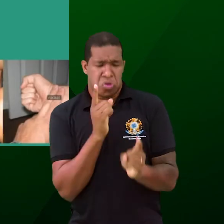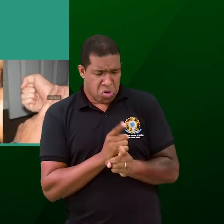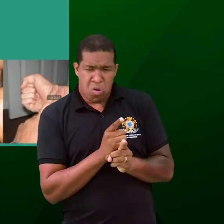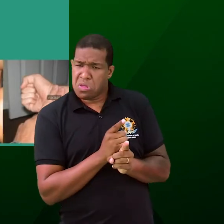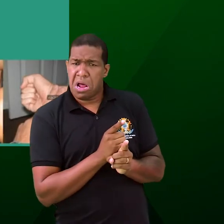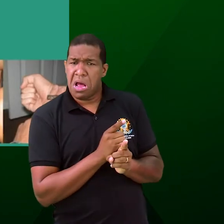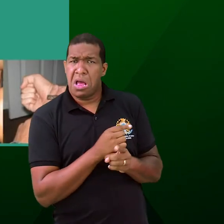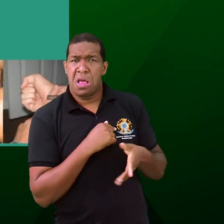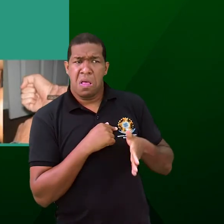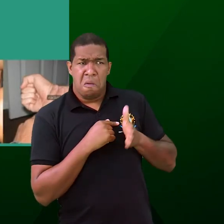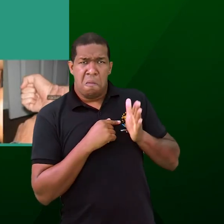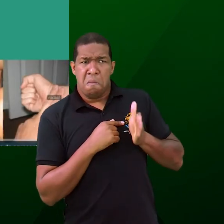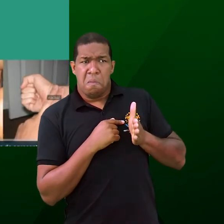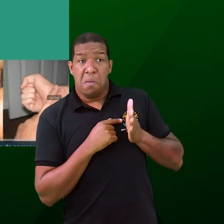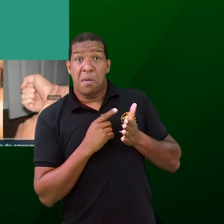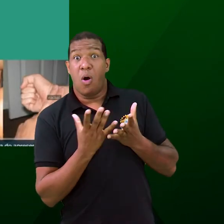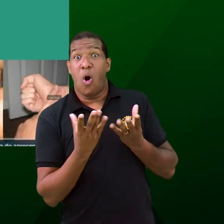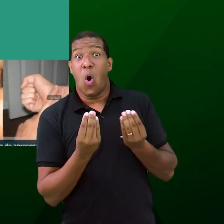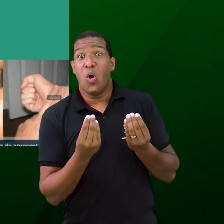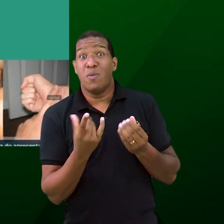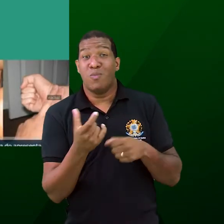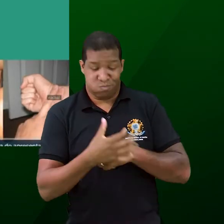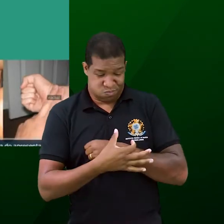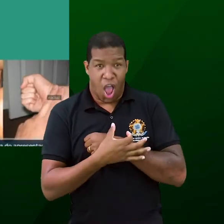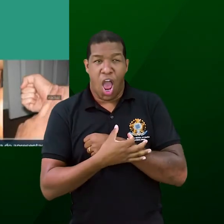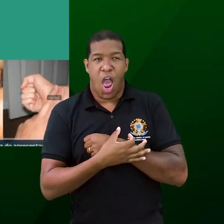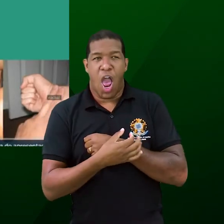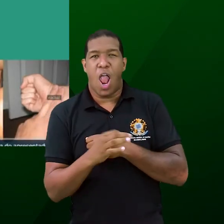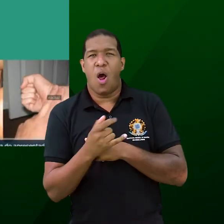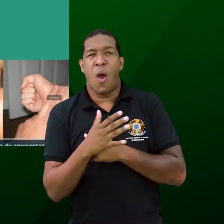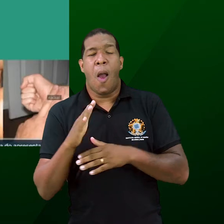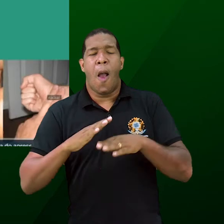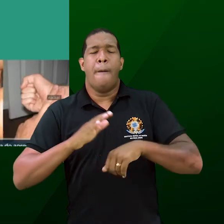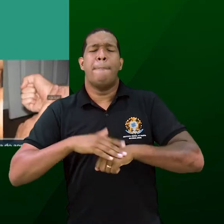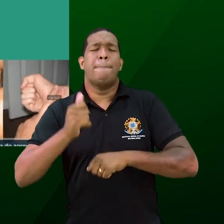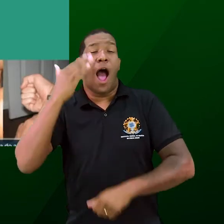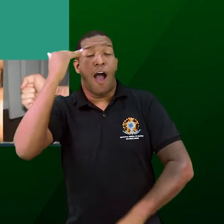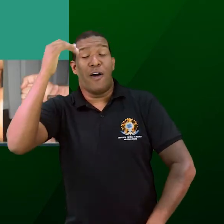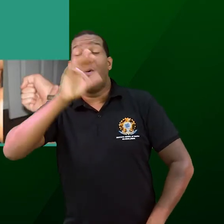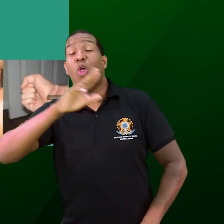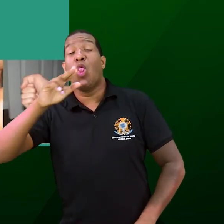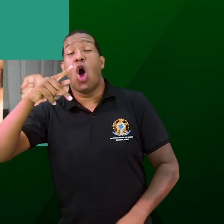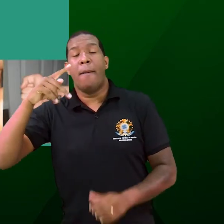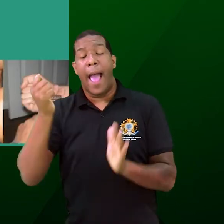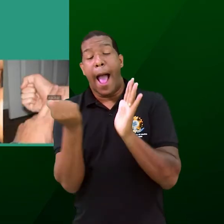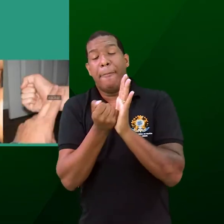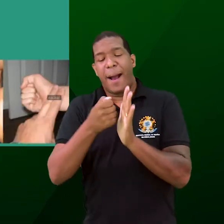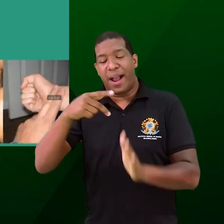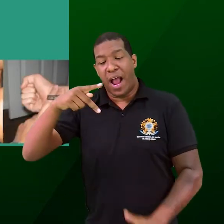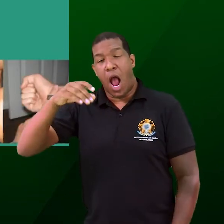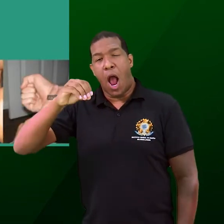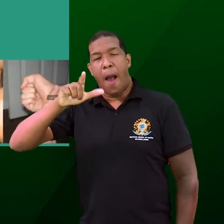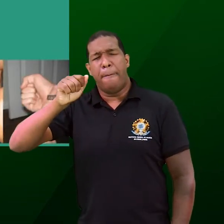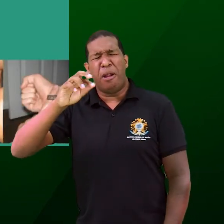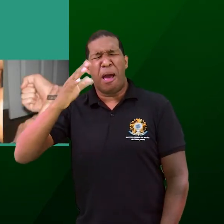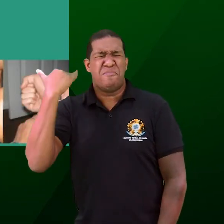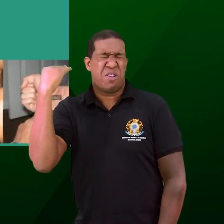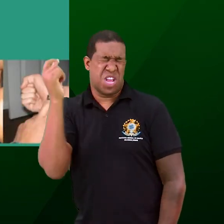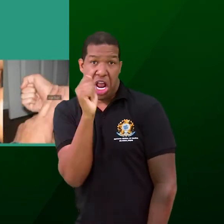mas são acessíveis. Então, através dos nossos batimentos cardíacos, BPM eu coloquei aqui, tá?